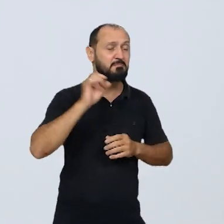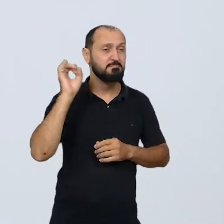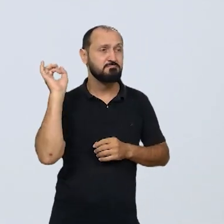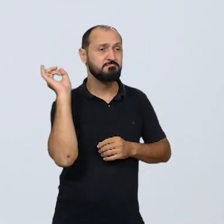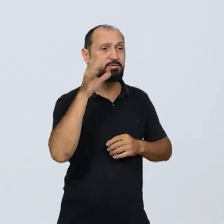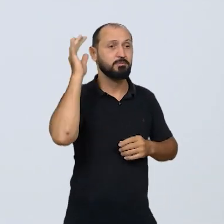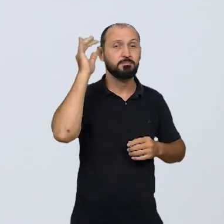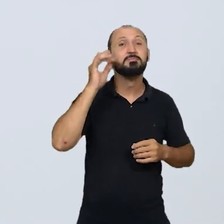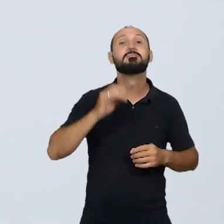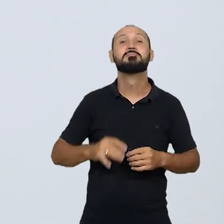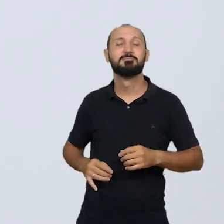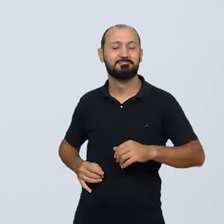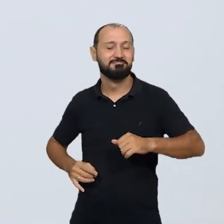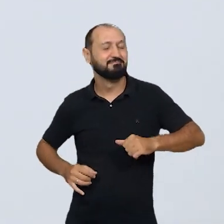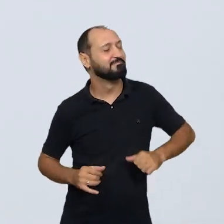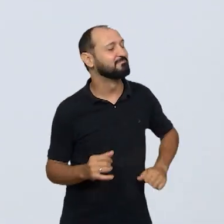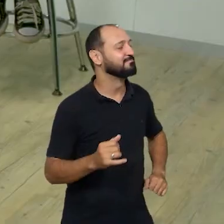me